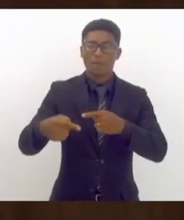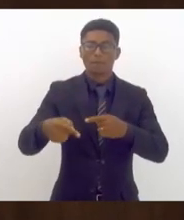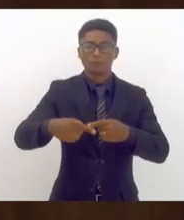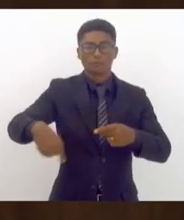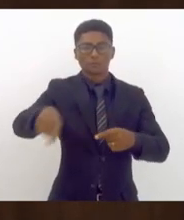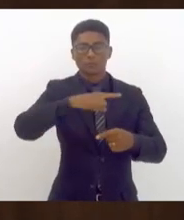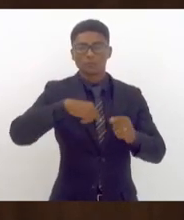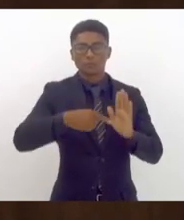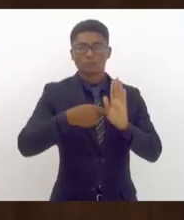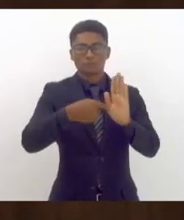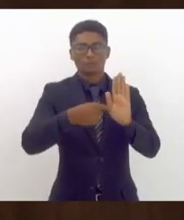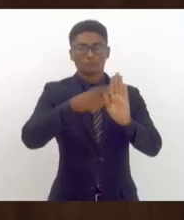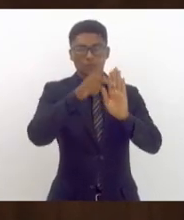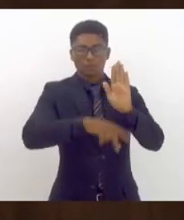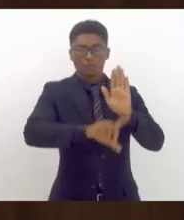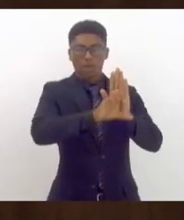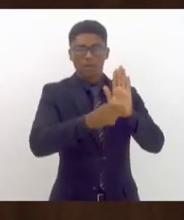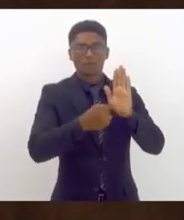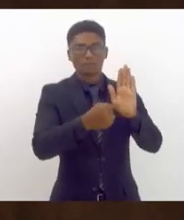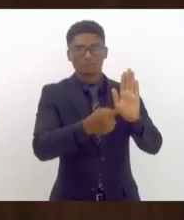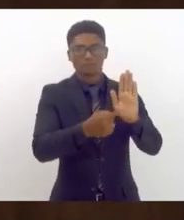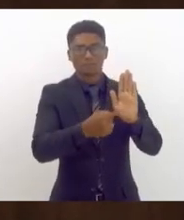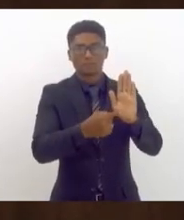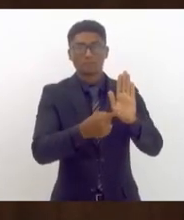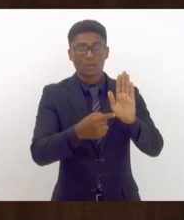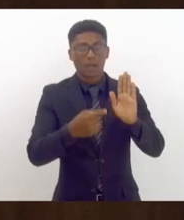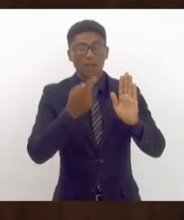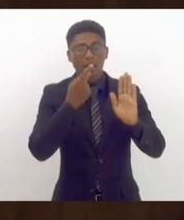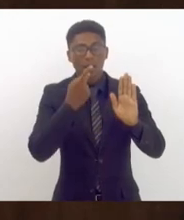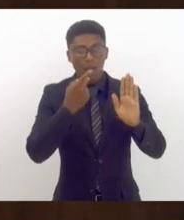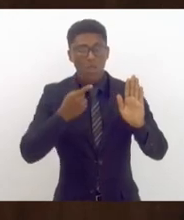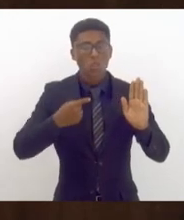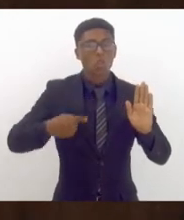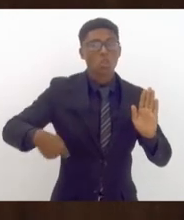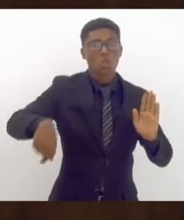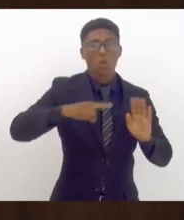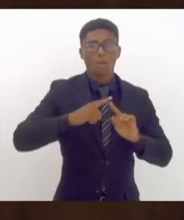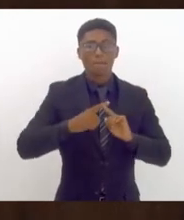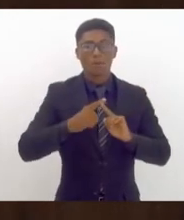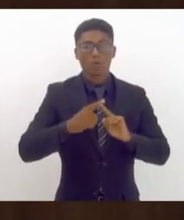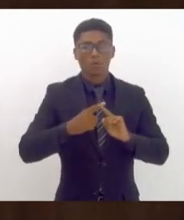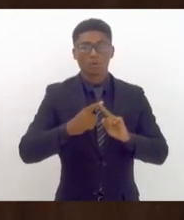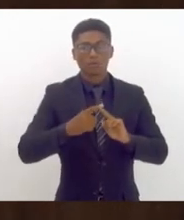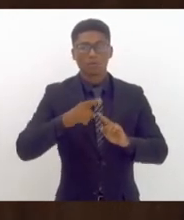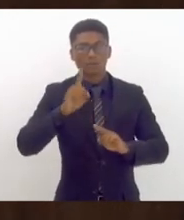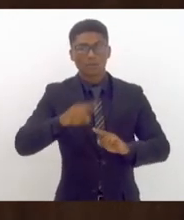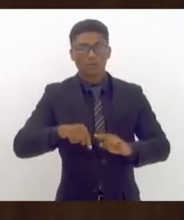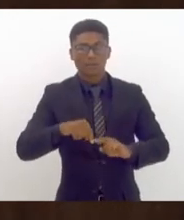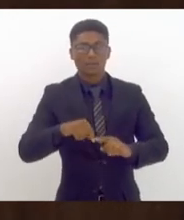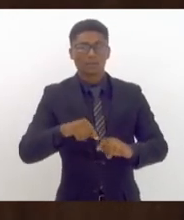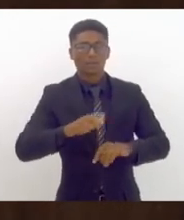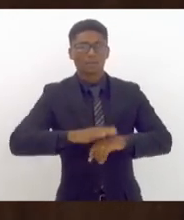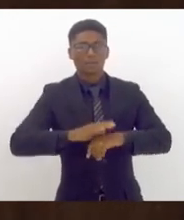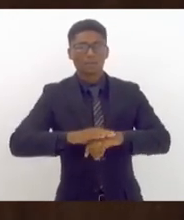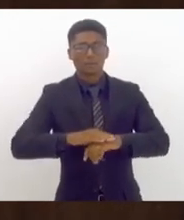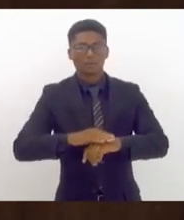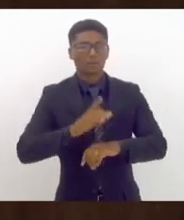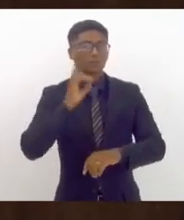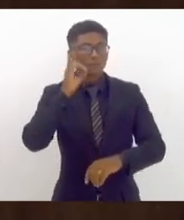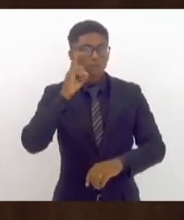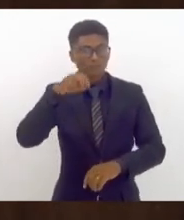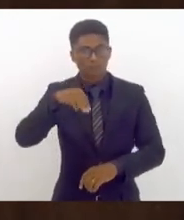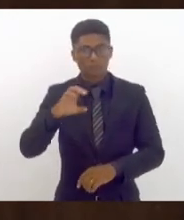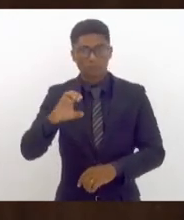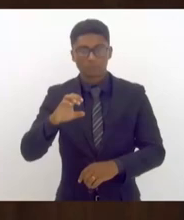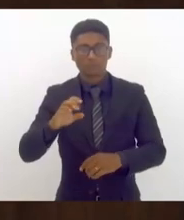um projeto de lei. E aí falo nós, porque esse projeto é da lavra do deputado Carlos Mink, minha,